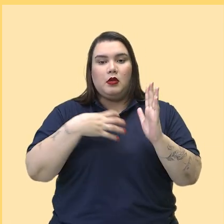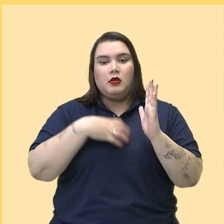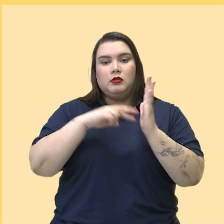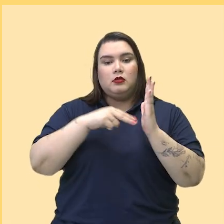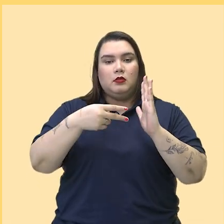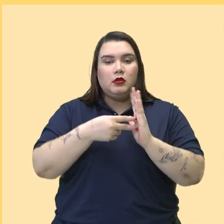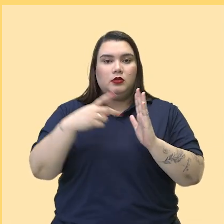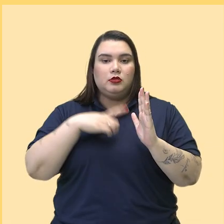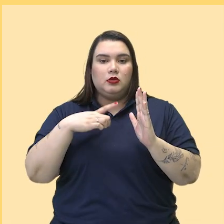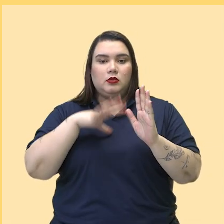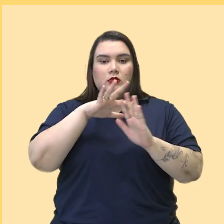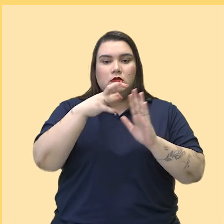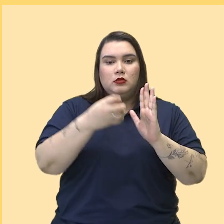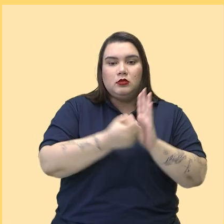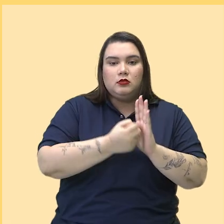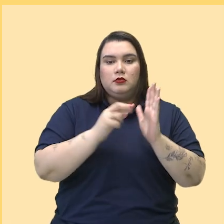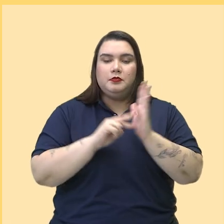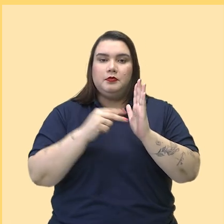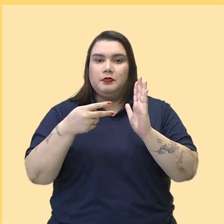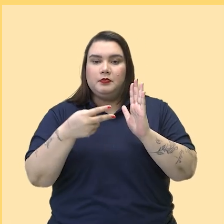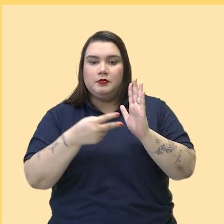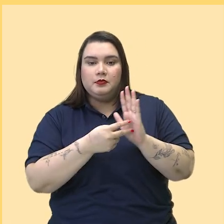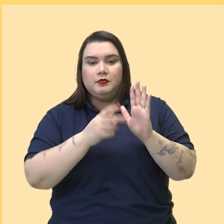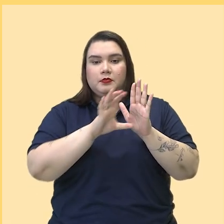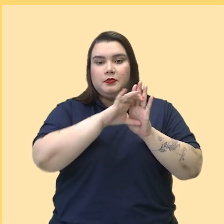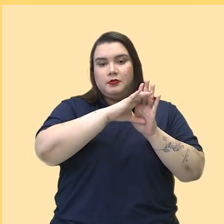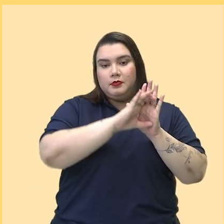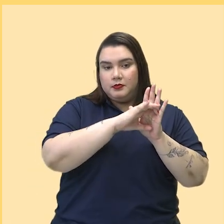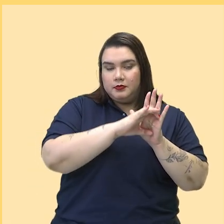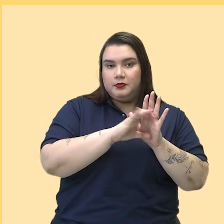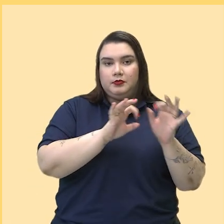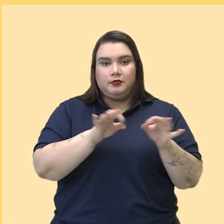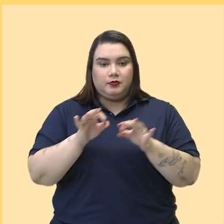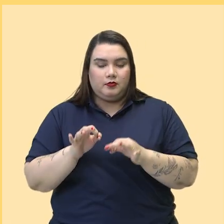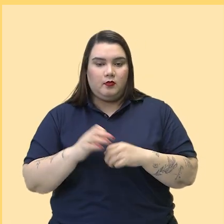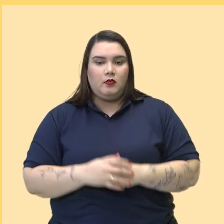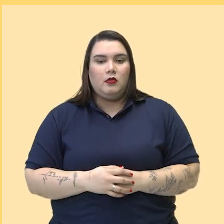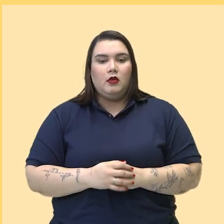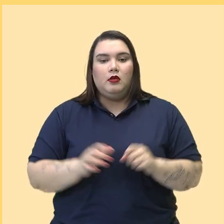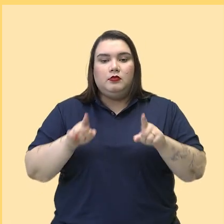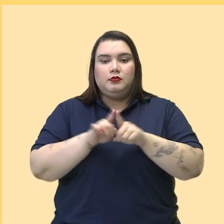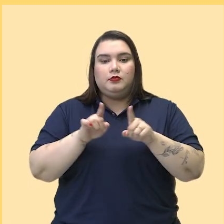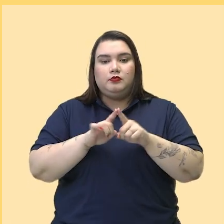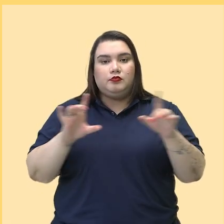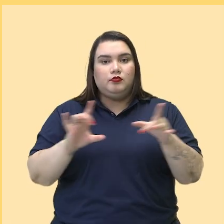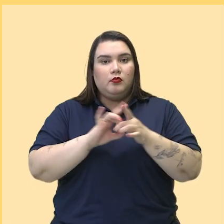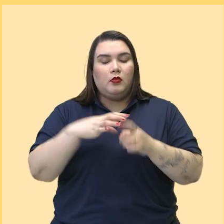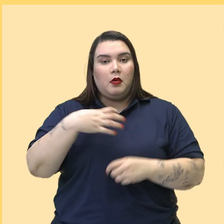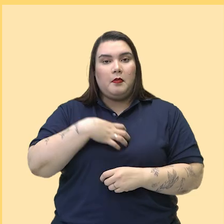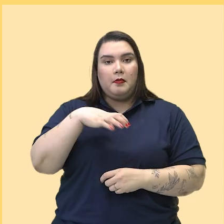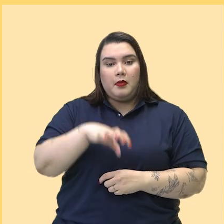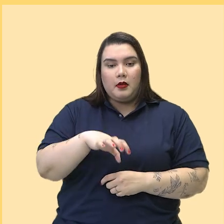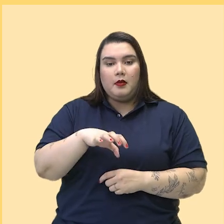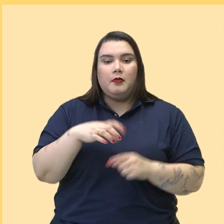semântica, que tem ali o seu símbolo, o seu significado, o seu conceito. E unindo a